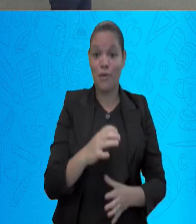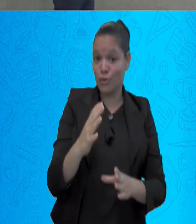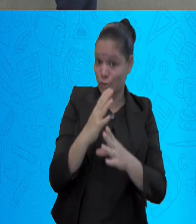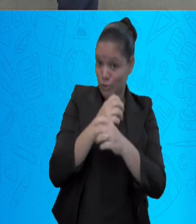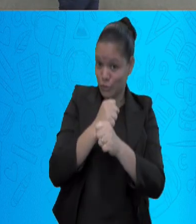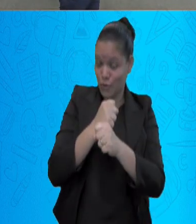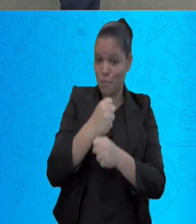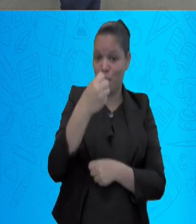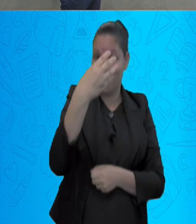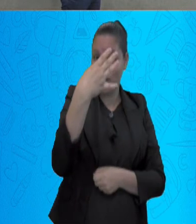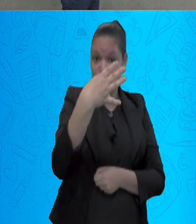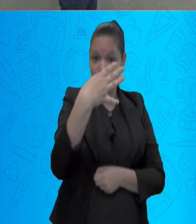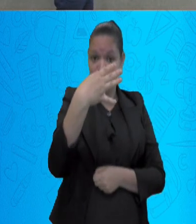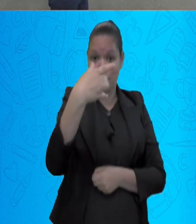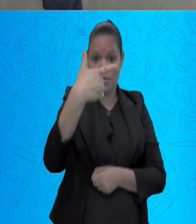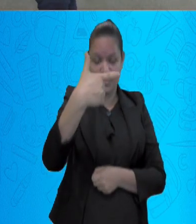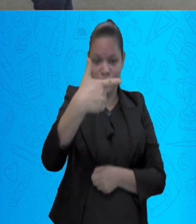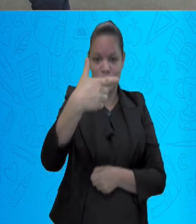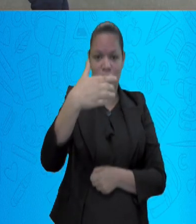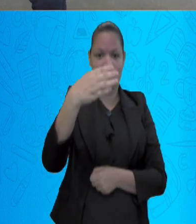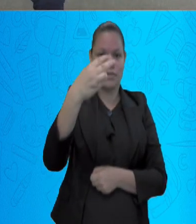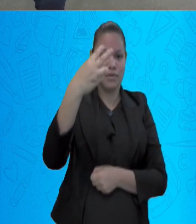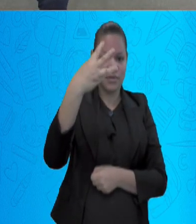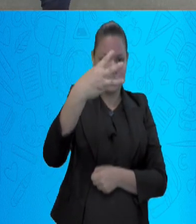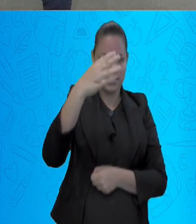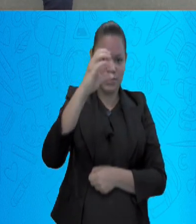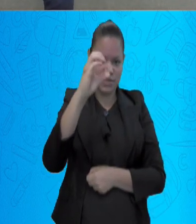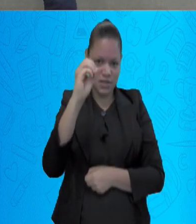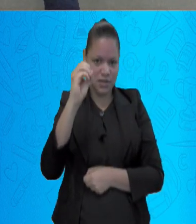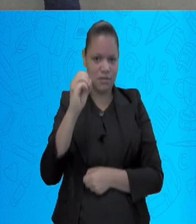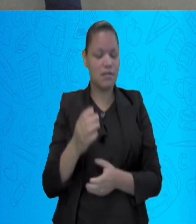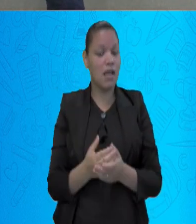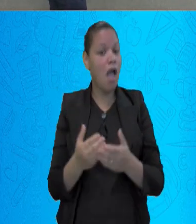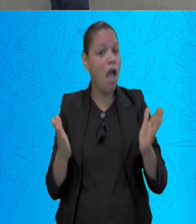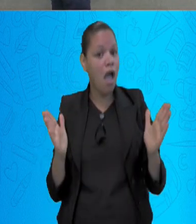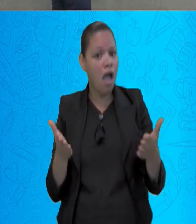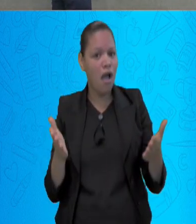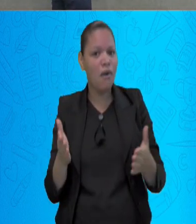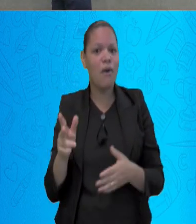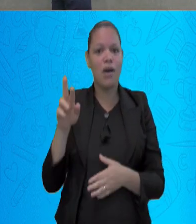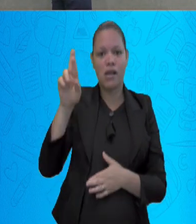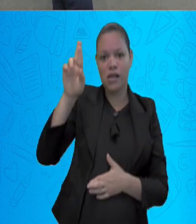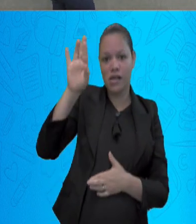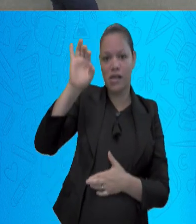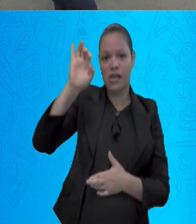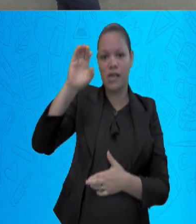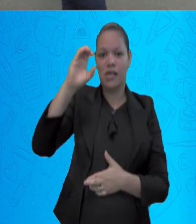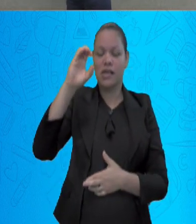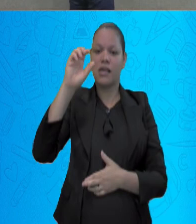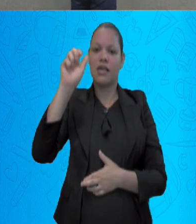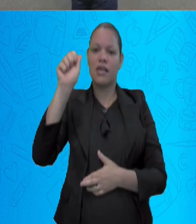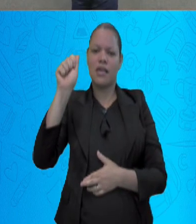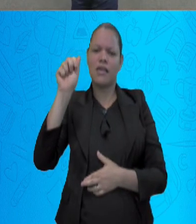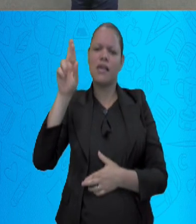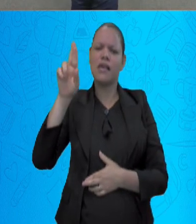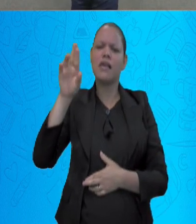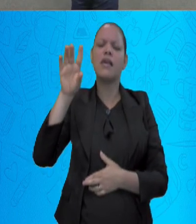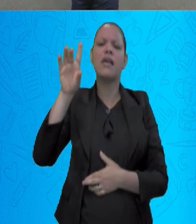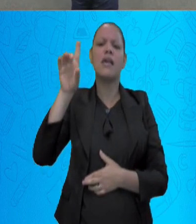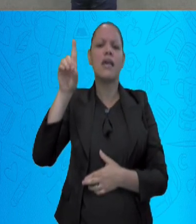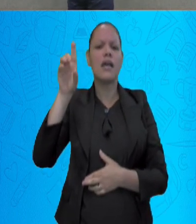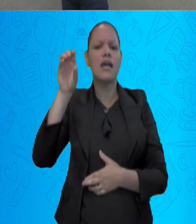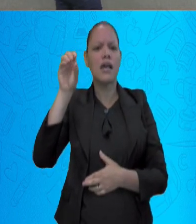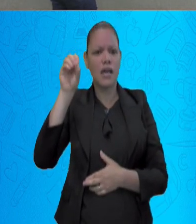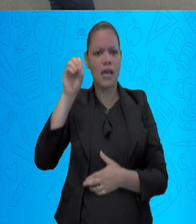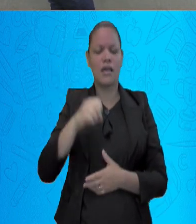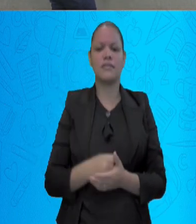de 4.230. E agora vamos finalizar com o Ricardo. O Ricardo fez 3 unidades de